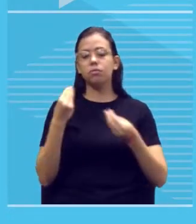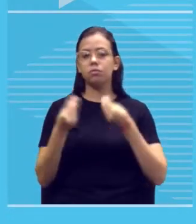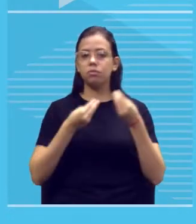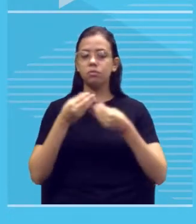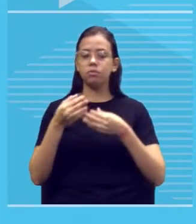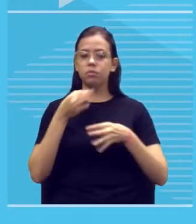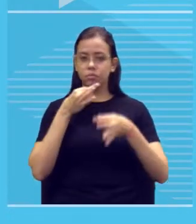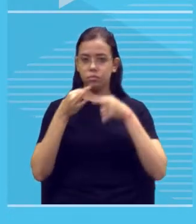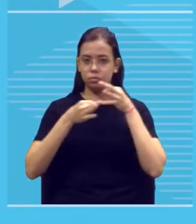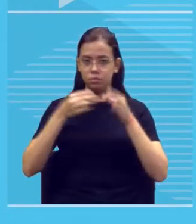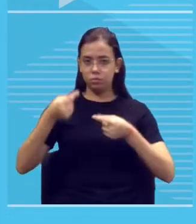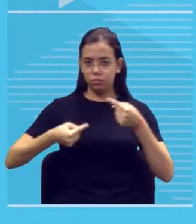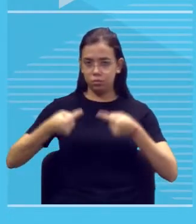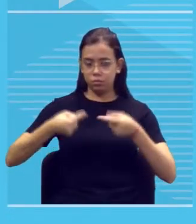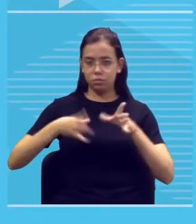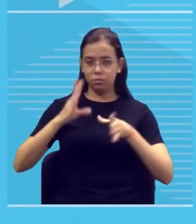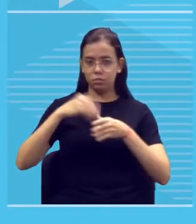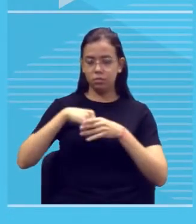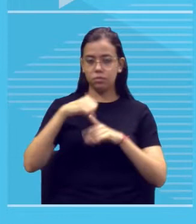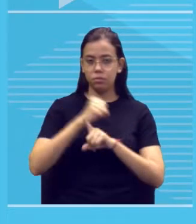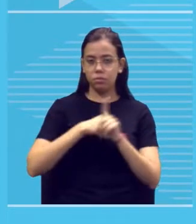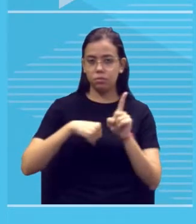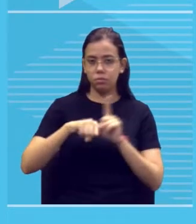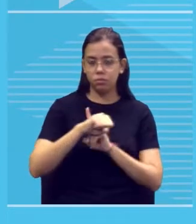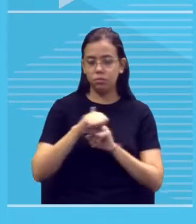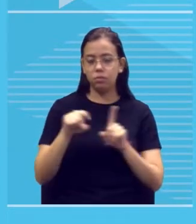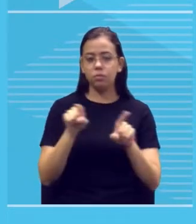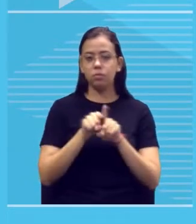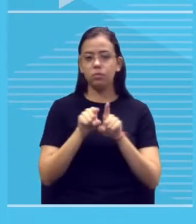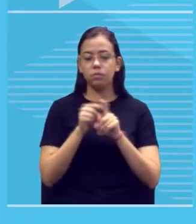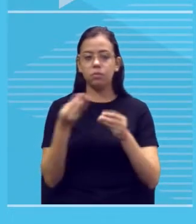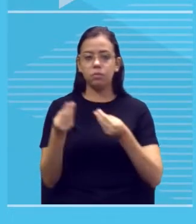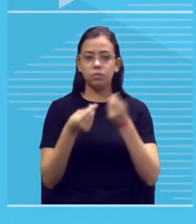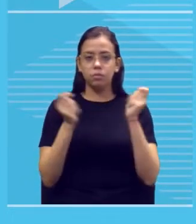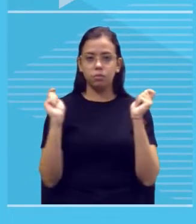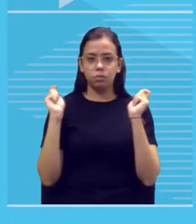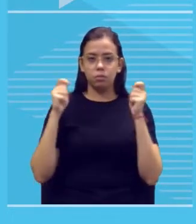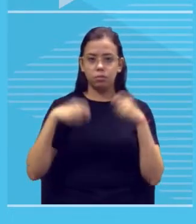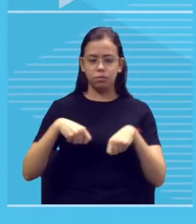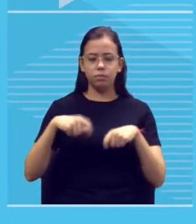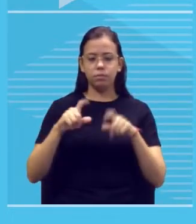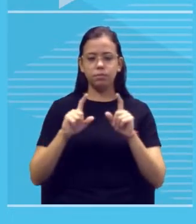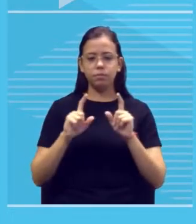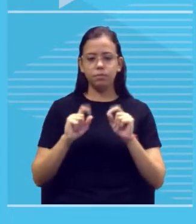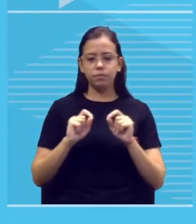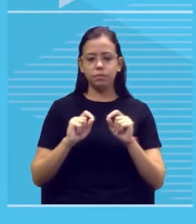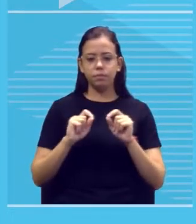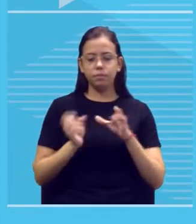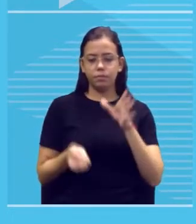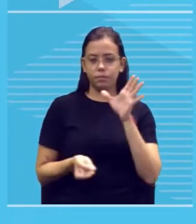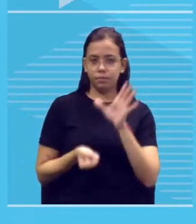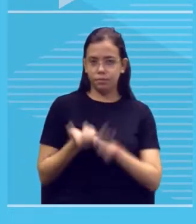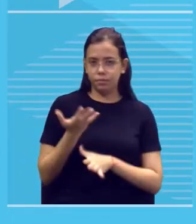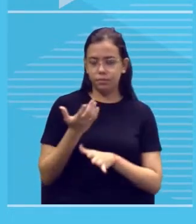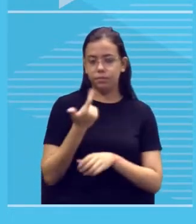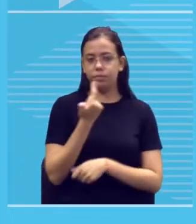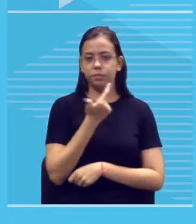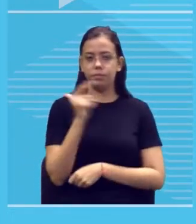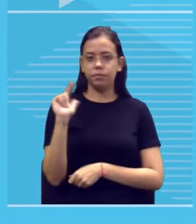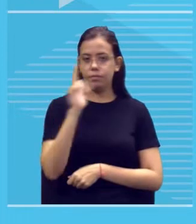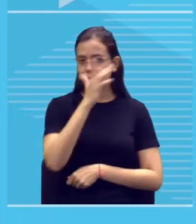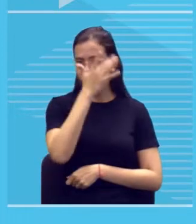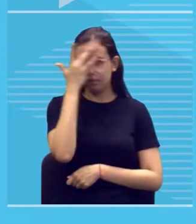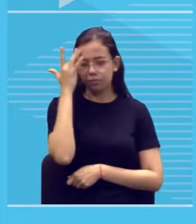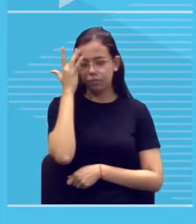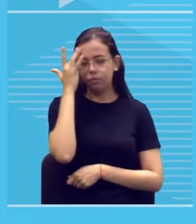posicionamento político na sociedade e como eles poderiam criar em outras pessoas